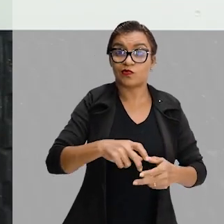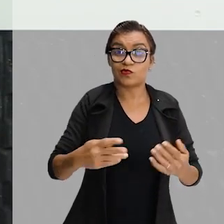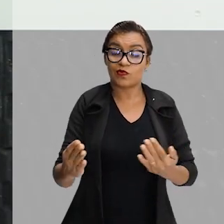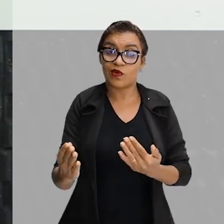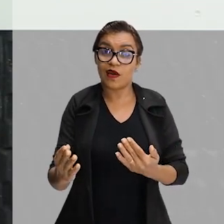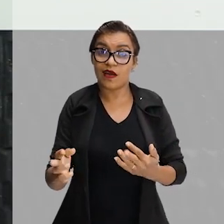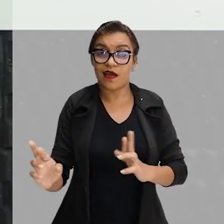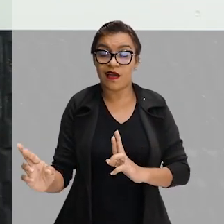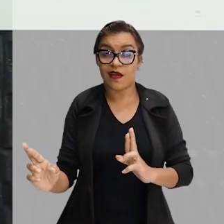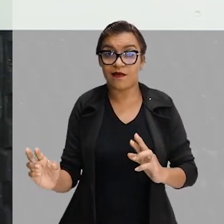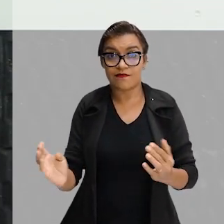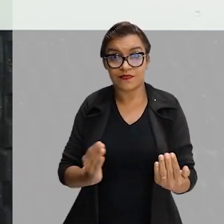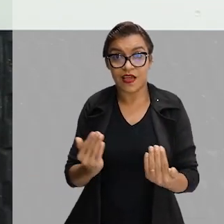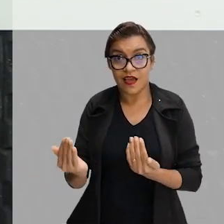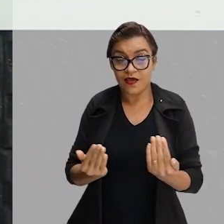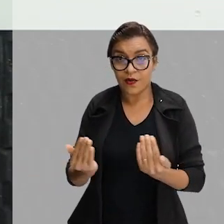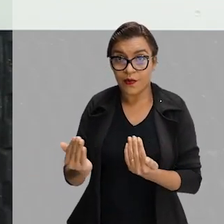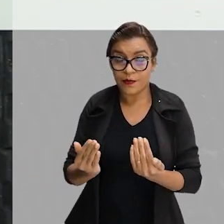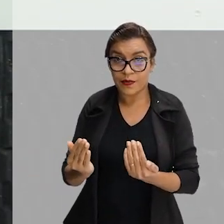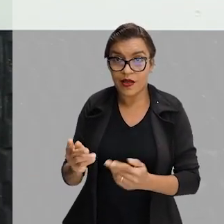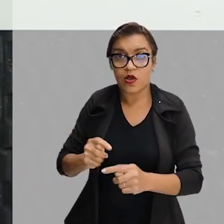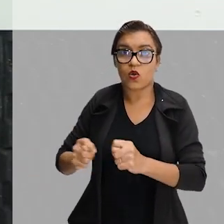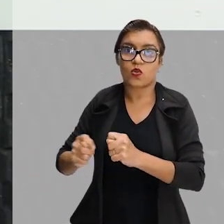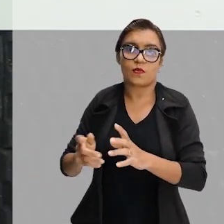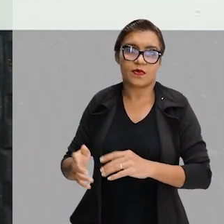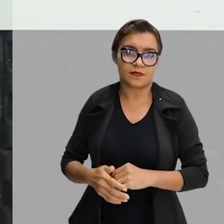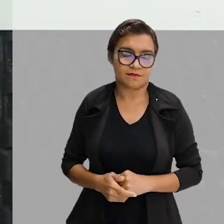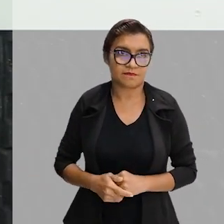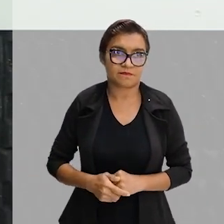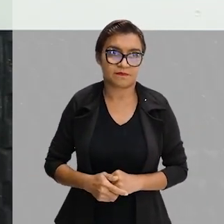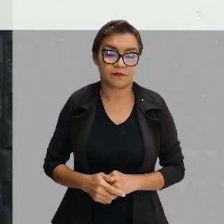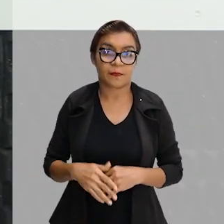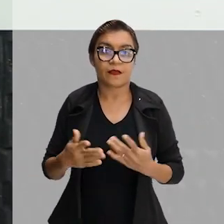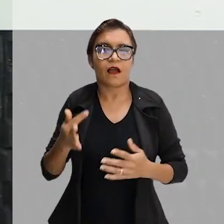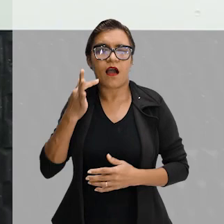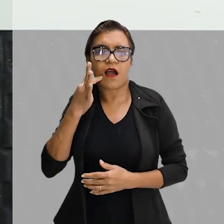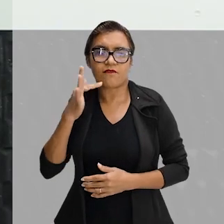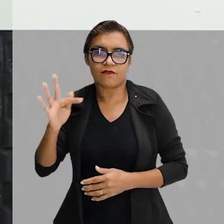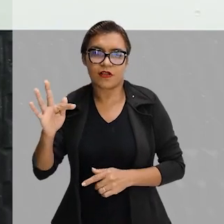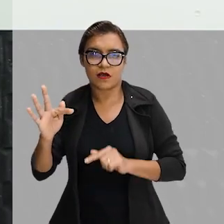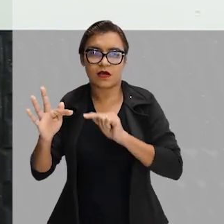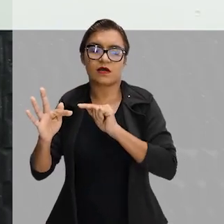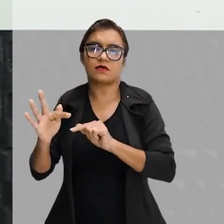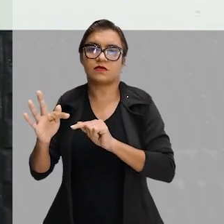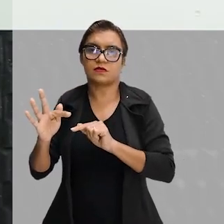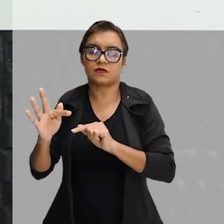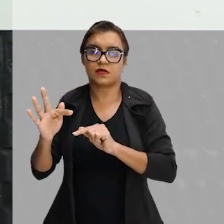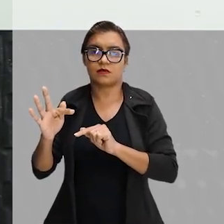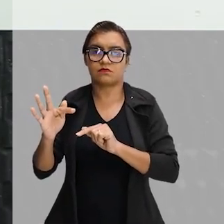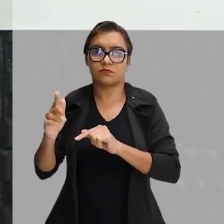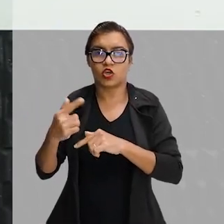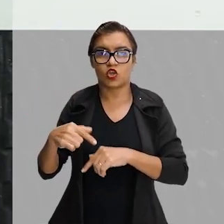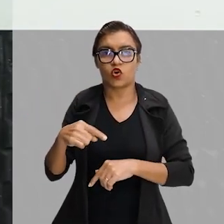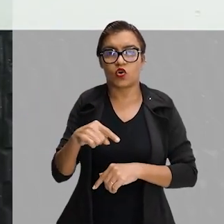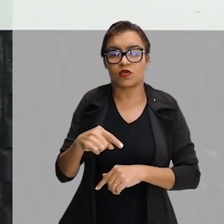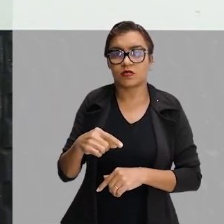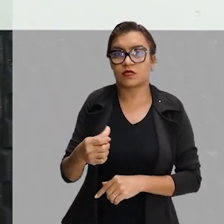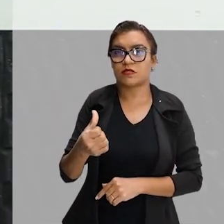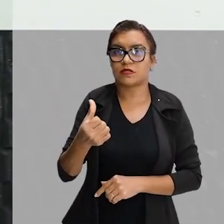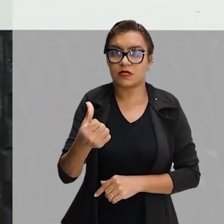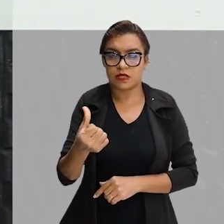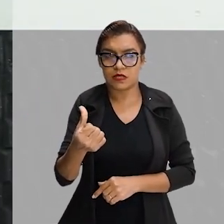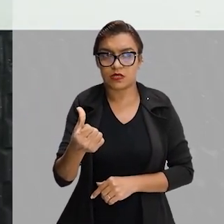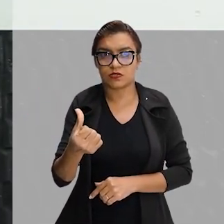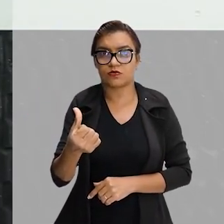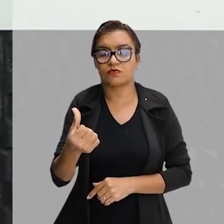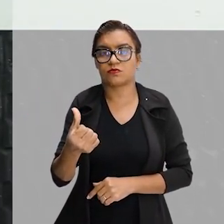bem pouco nós não superamos a França. De 6º caímos para 7º, de 7º caímos para 9º.